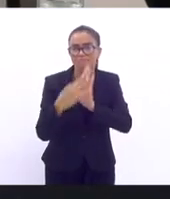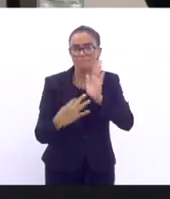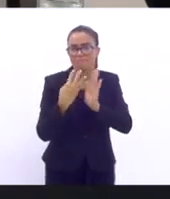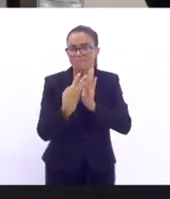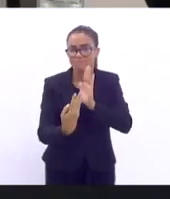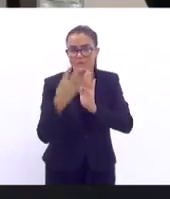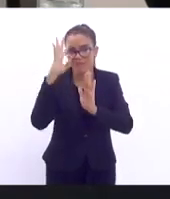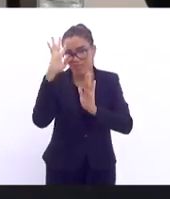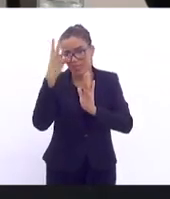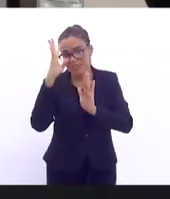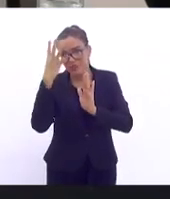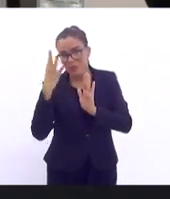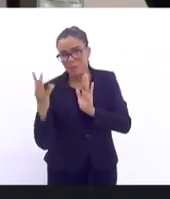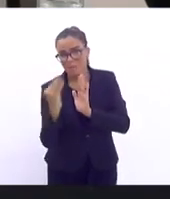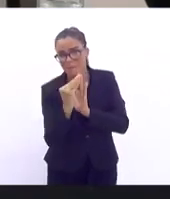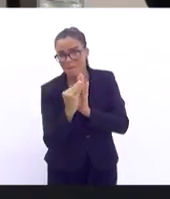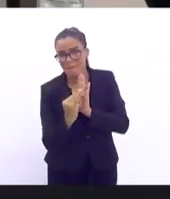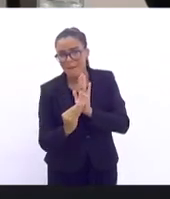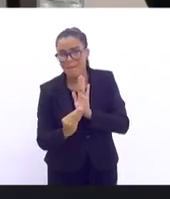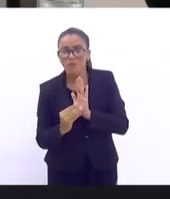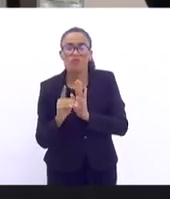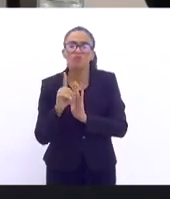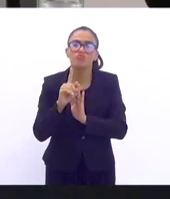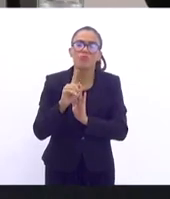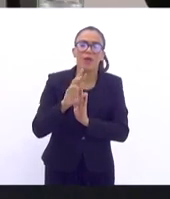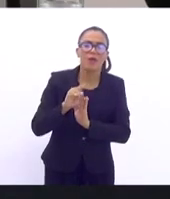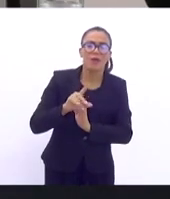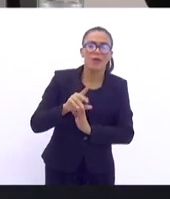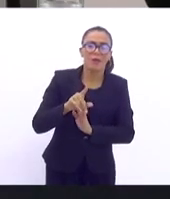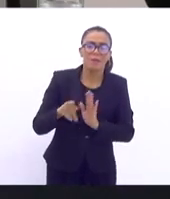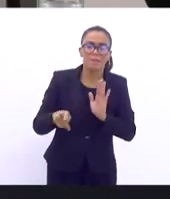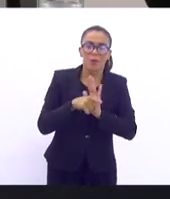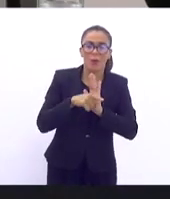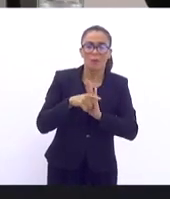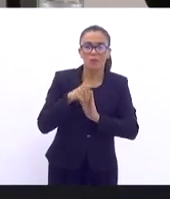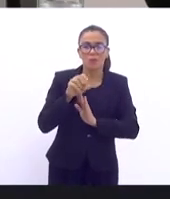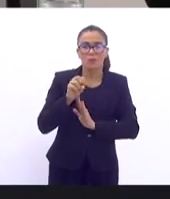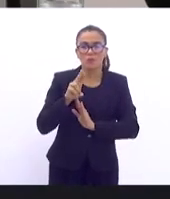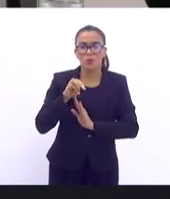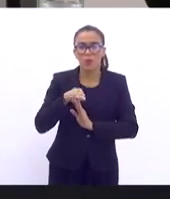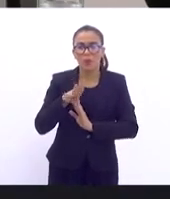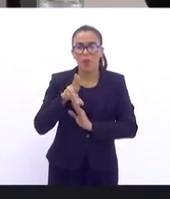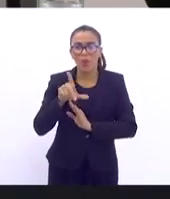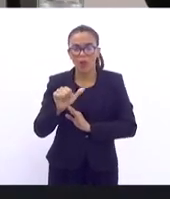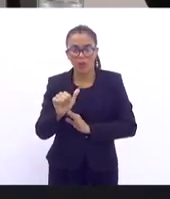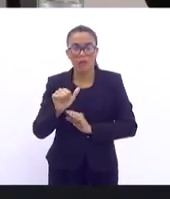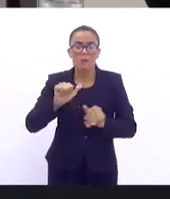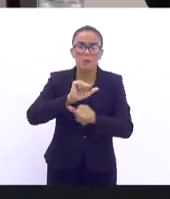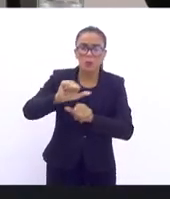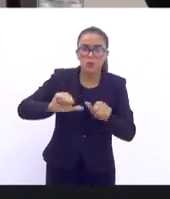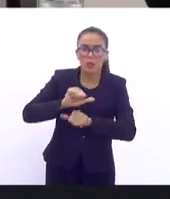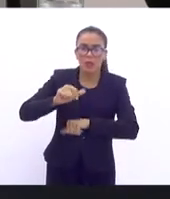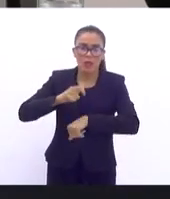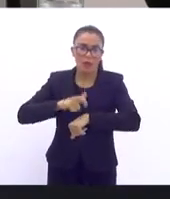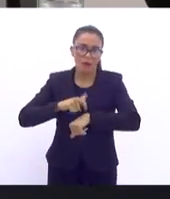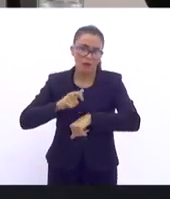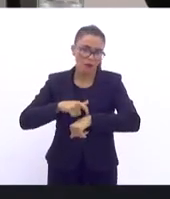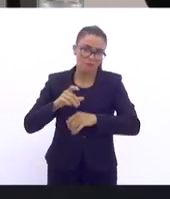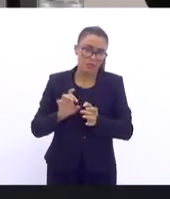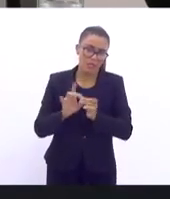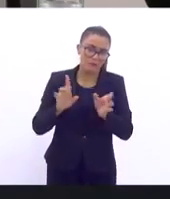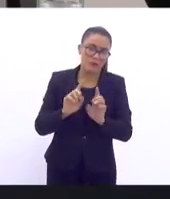decisões obviamente que não são súmulas vinculantes obviamente não são súmulas que possam ser é mudadas a qualquer tempo mas